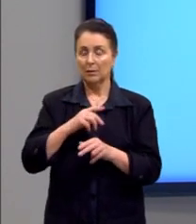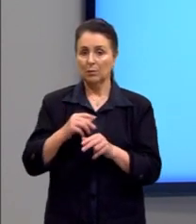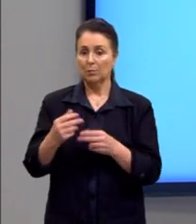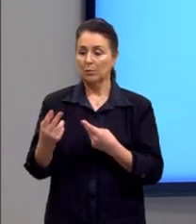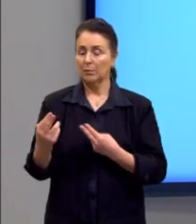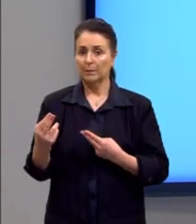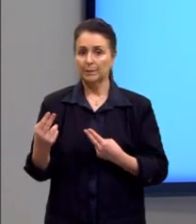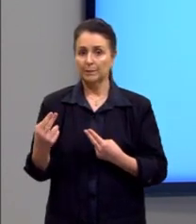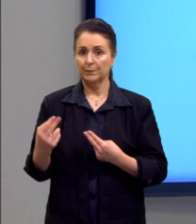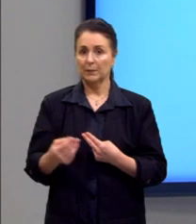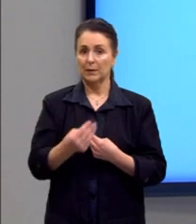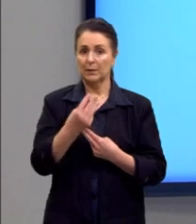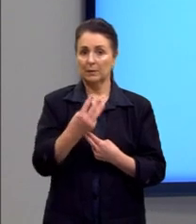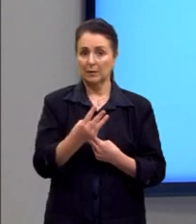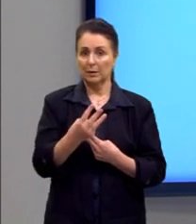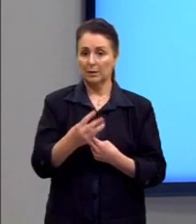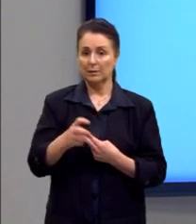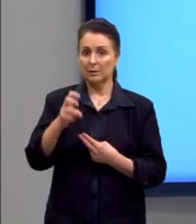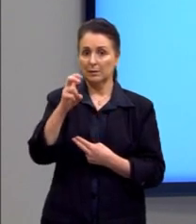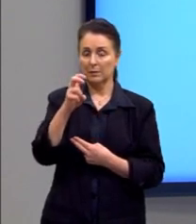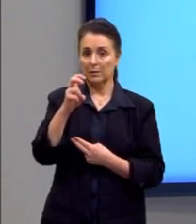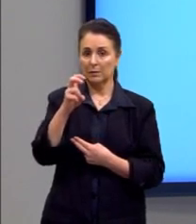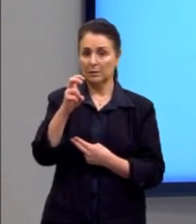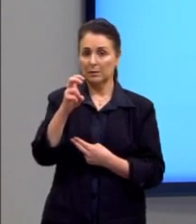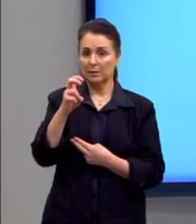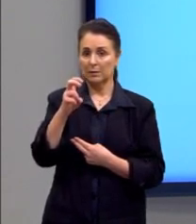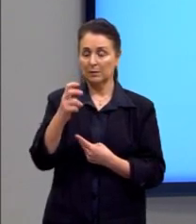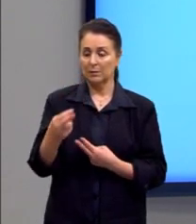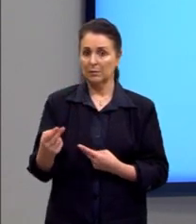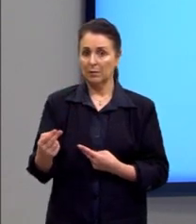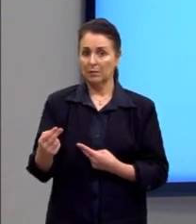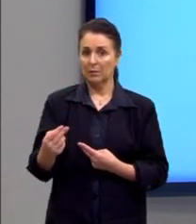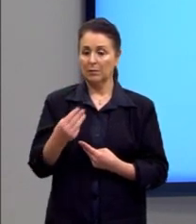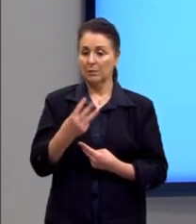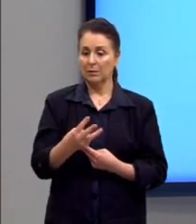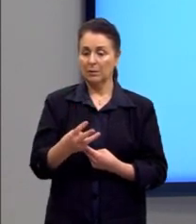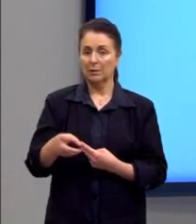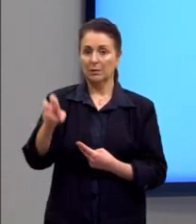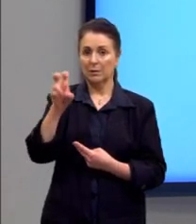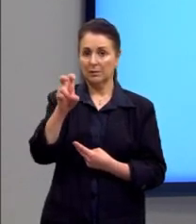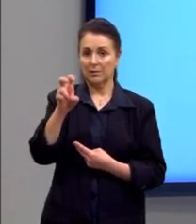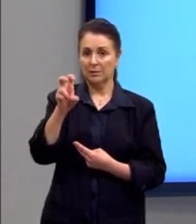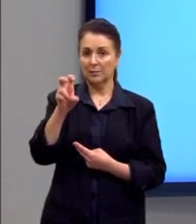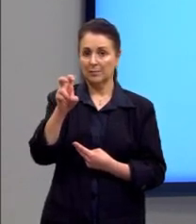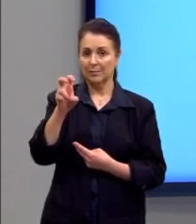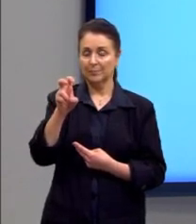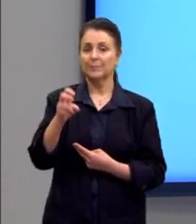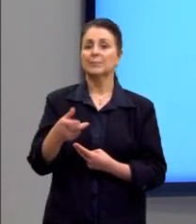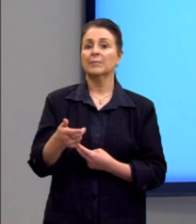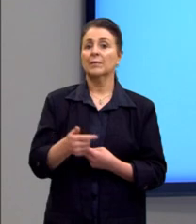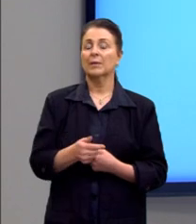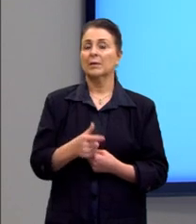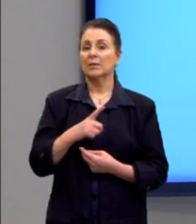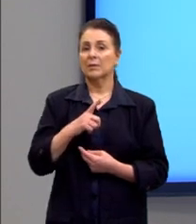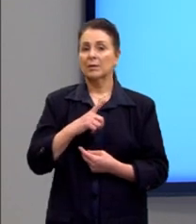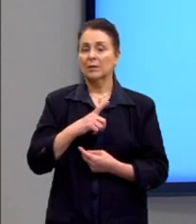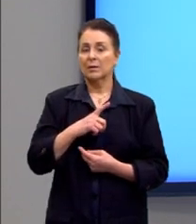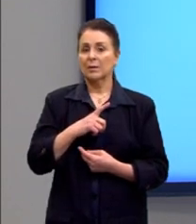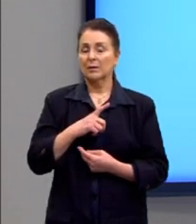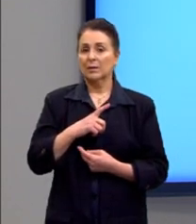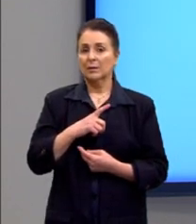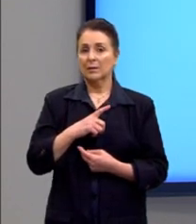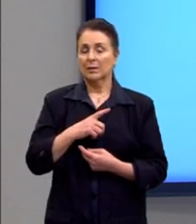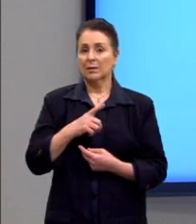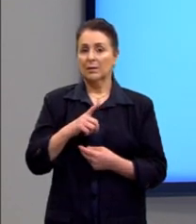igualdade né três elevado a 5 = 3 elevado a 5 A então aqui quando nós temos